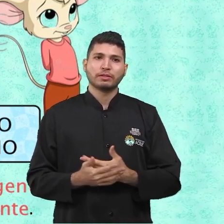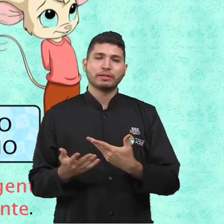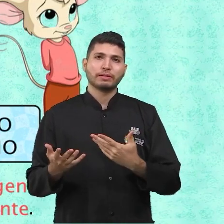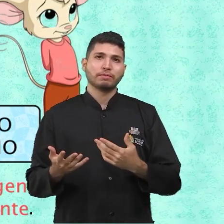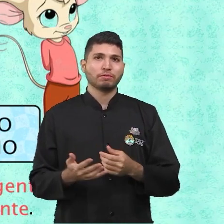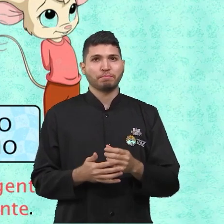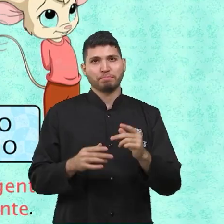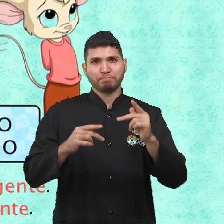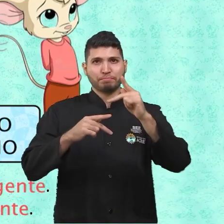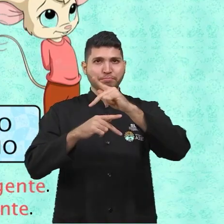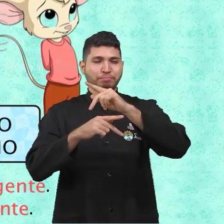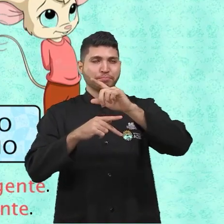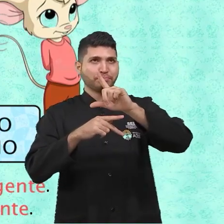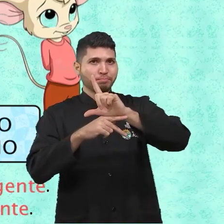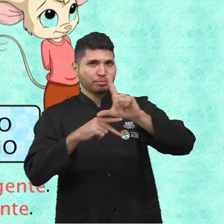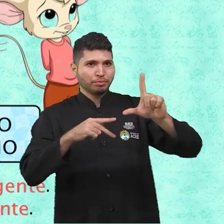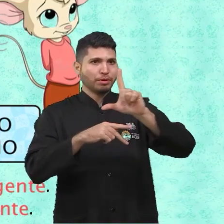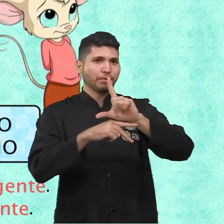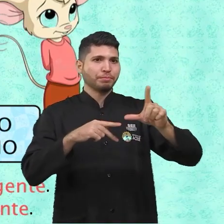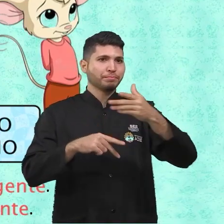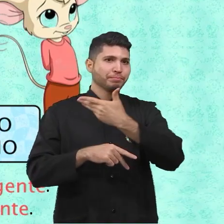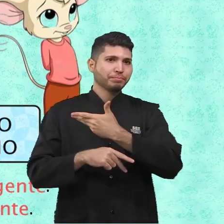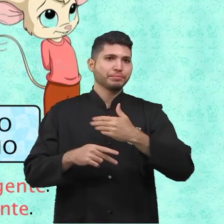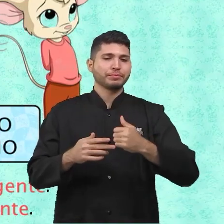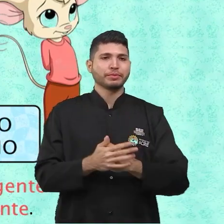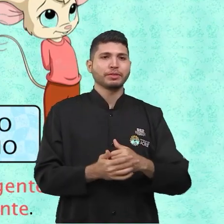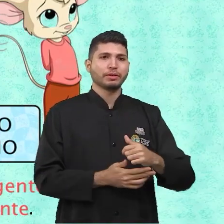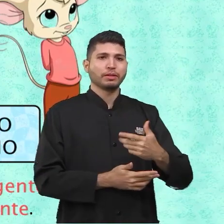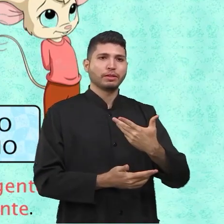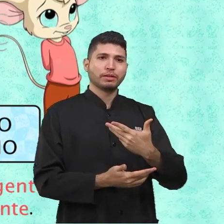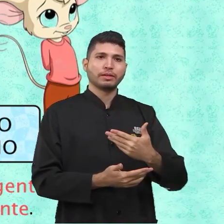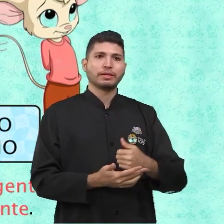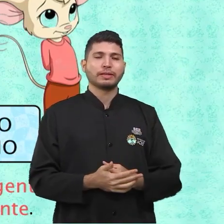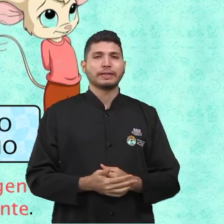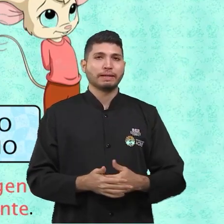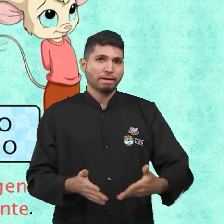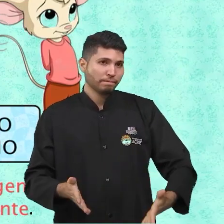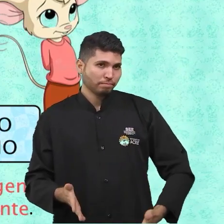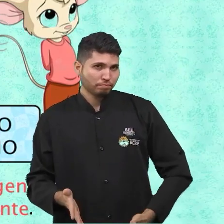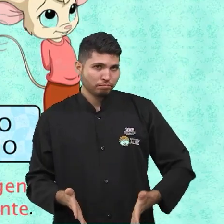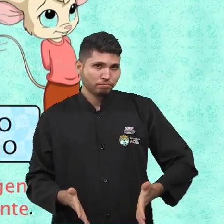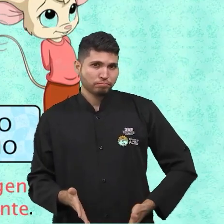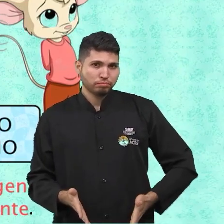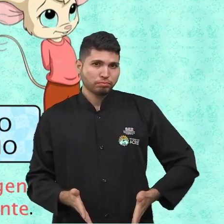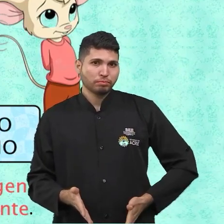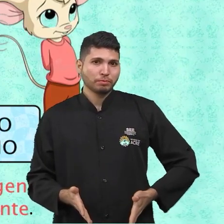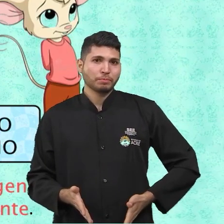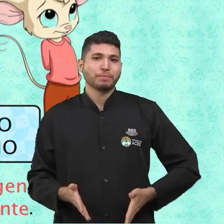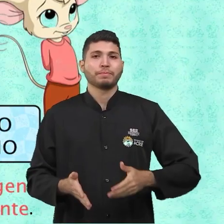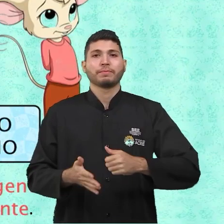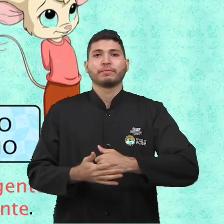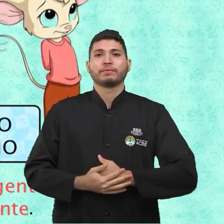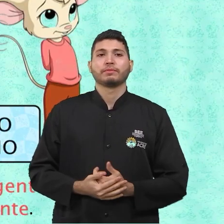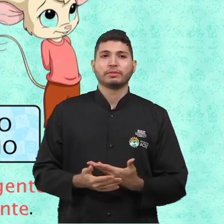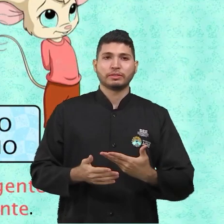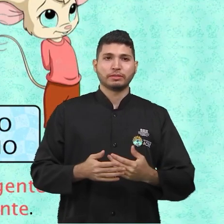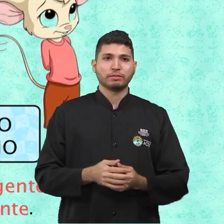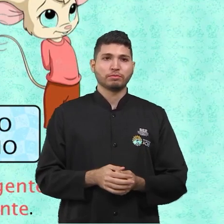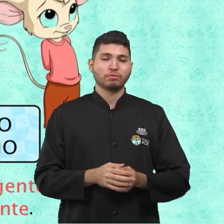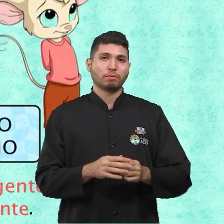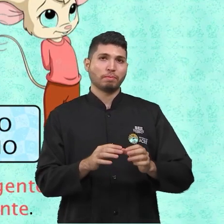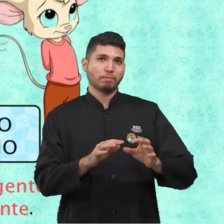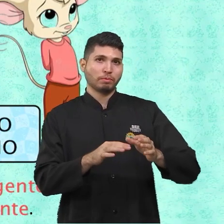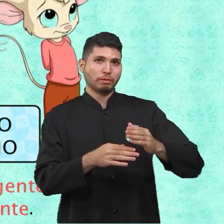as calças. As calças são grandes. Então diz, los pantalones são largos, porque tem que ir para o